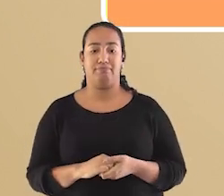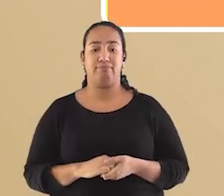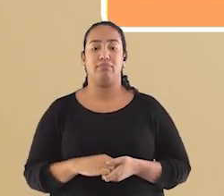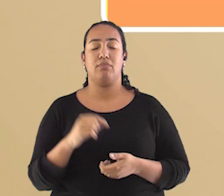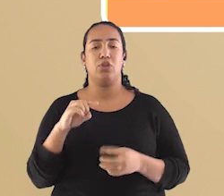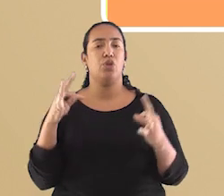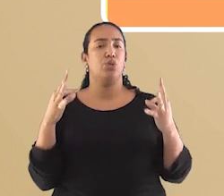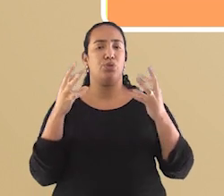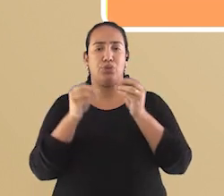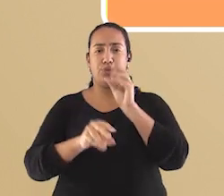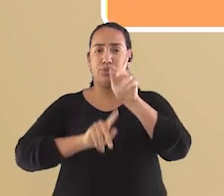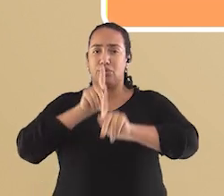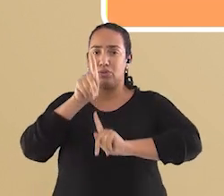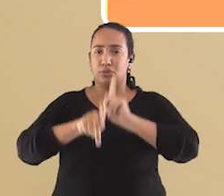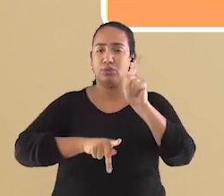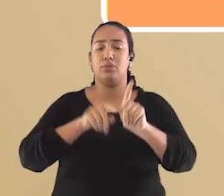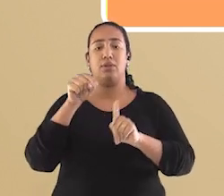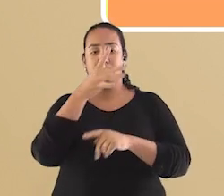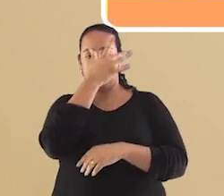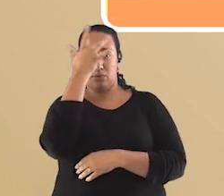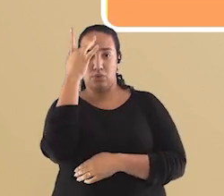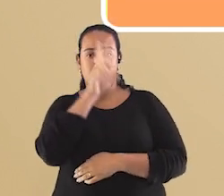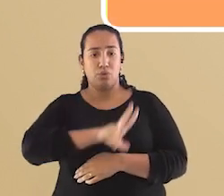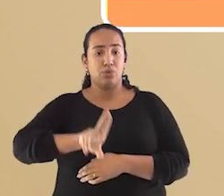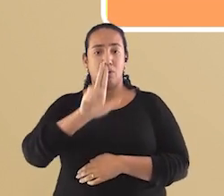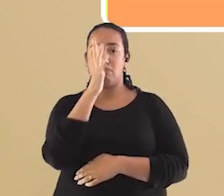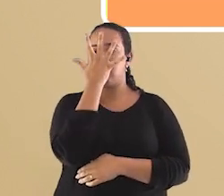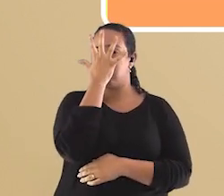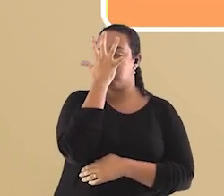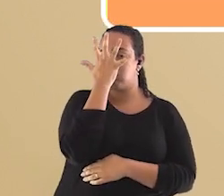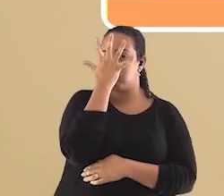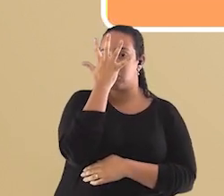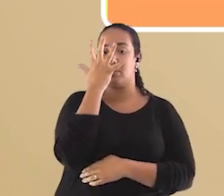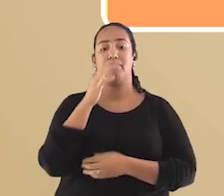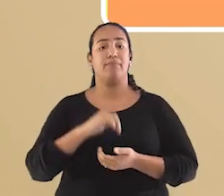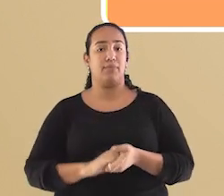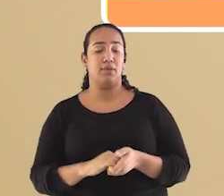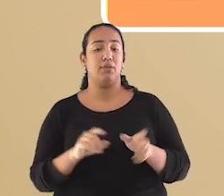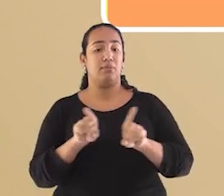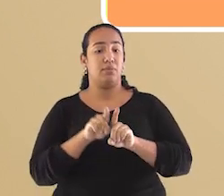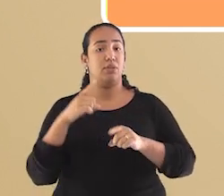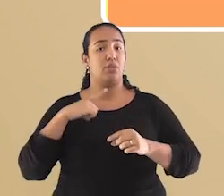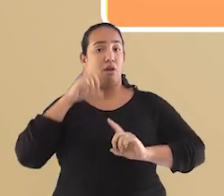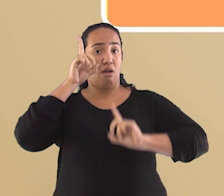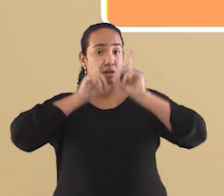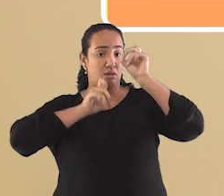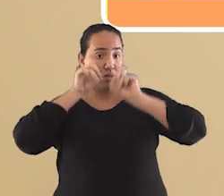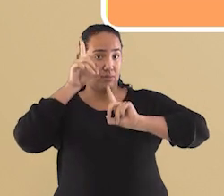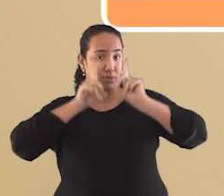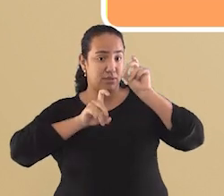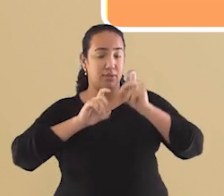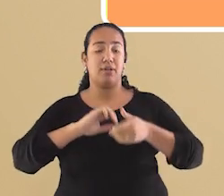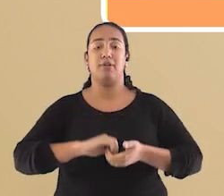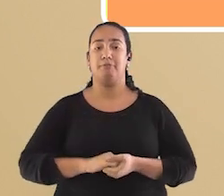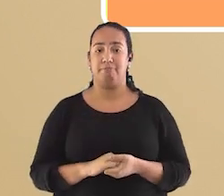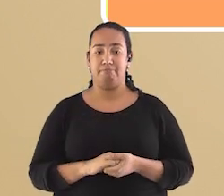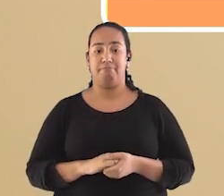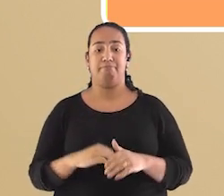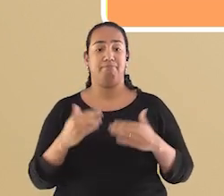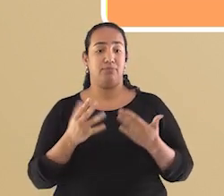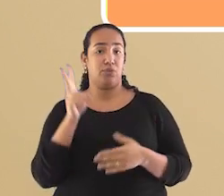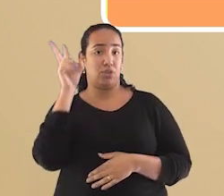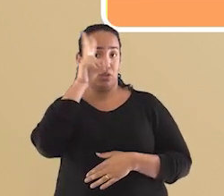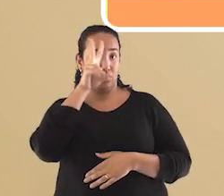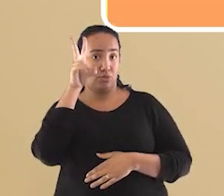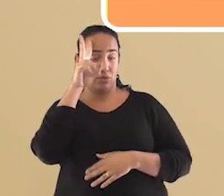toda a população e os atores usavam máscaras que caracterizavam as expressões dos personagens. Na história, os